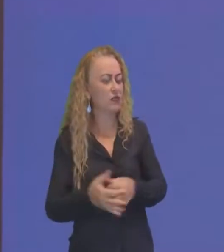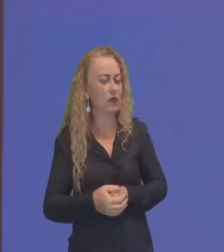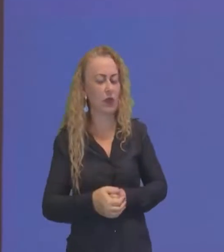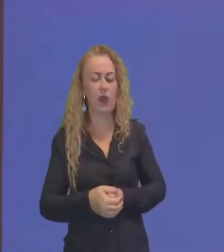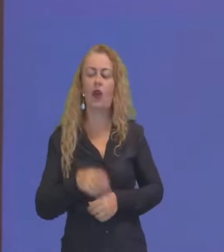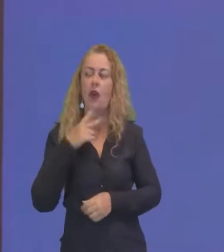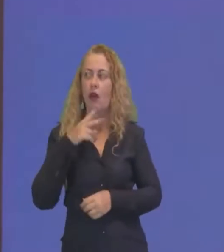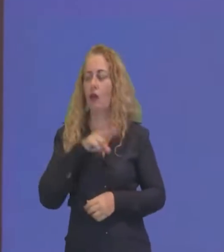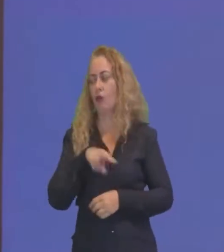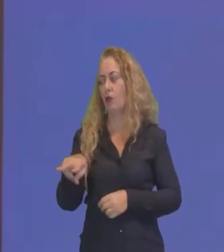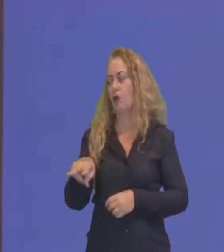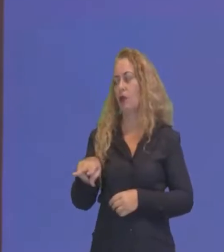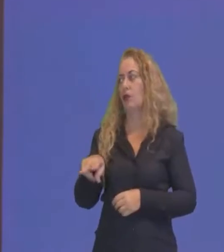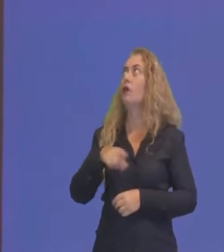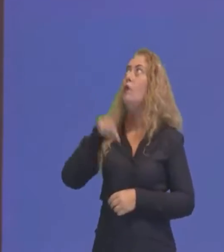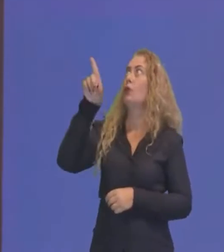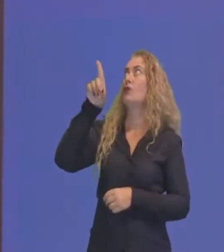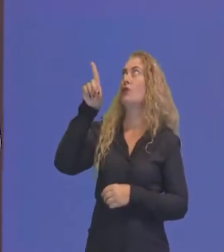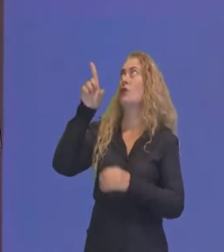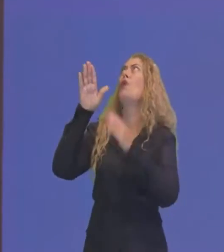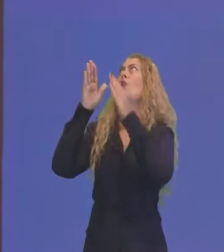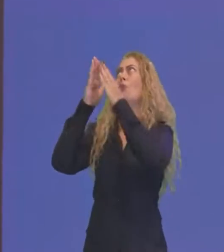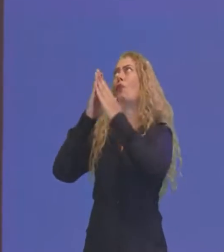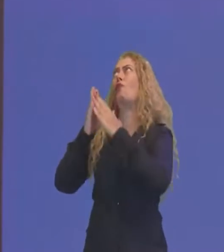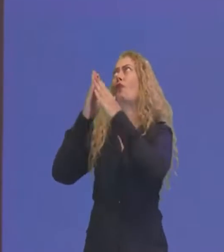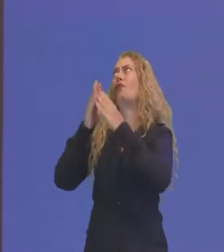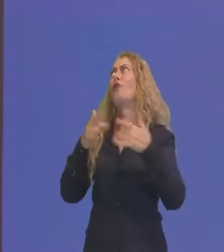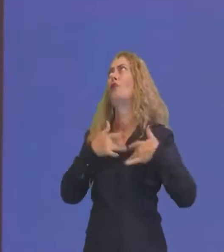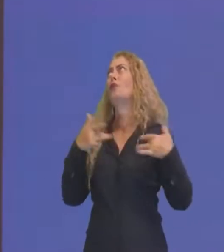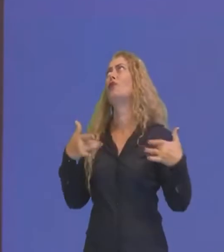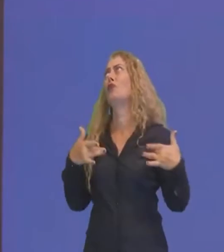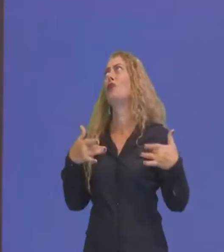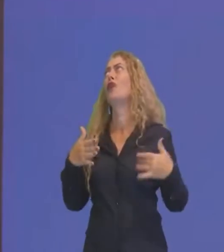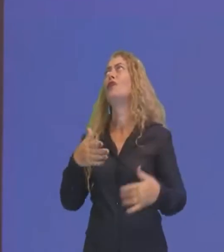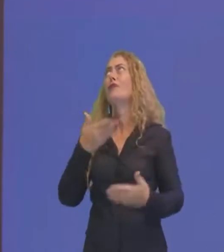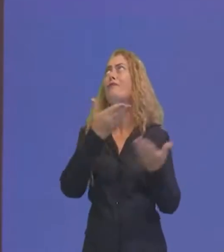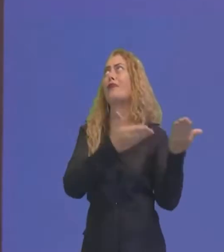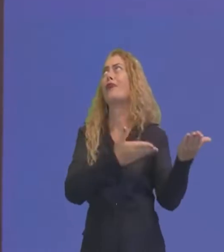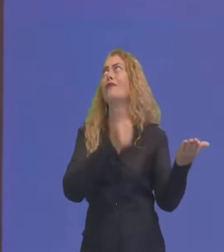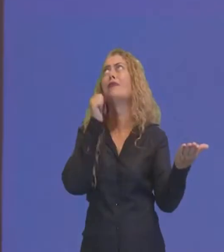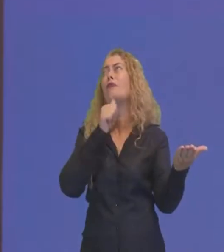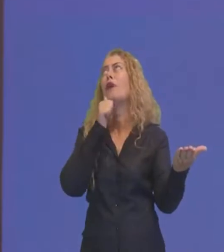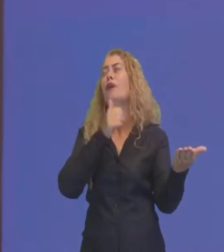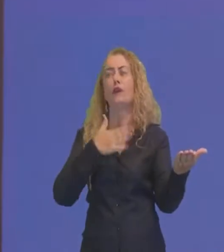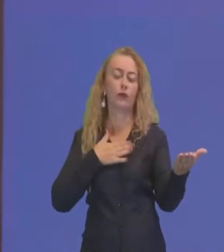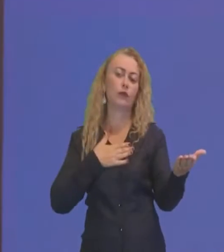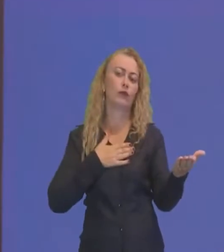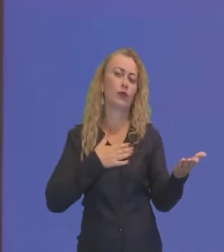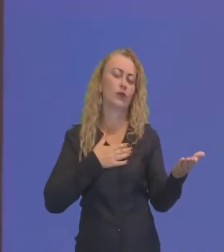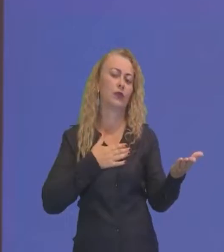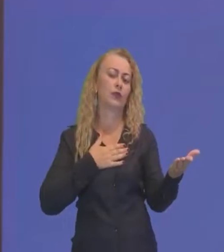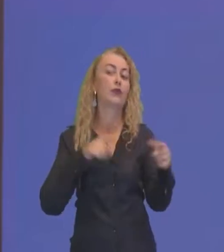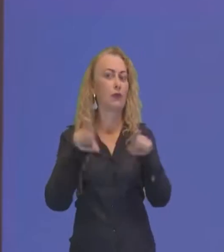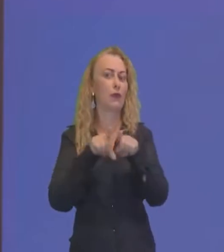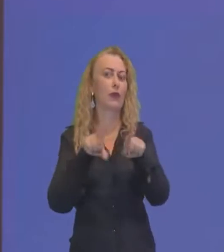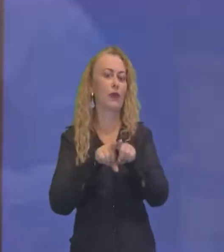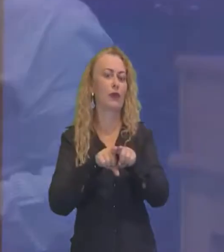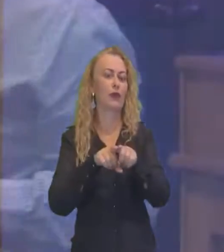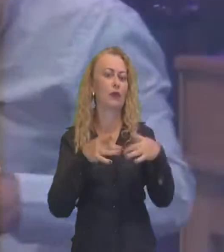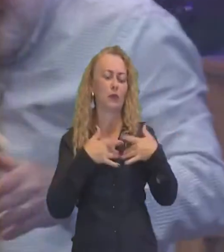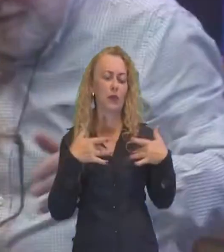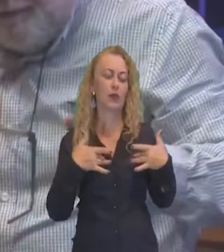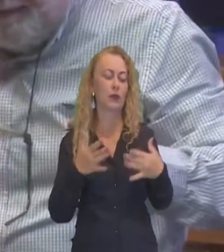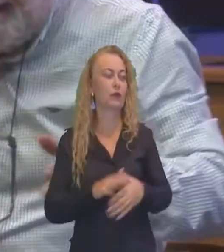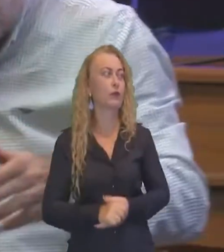disse: Deus, tem misericórdia dela e de mim. Tem misericórdia. Um dia aquela irmã